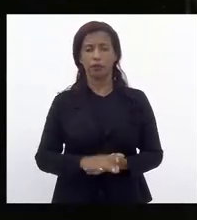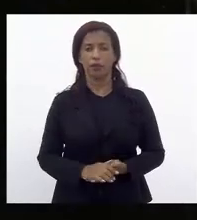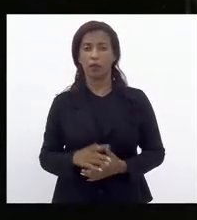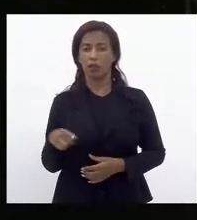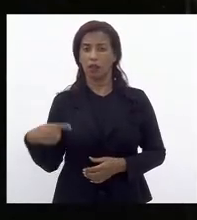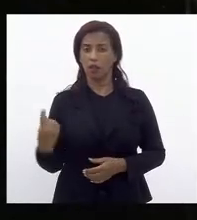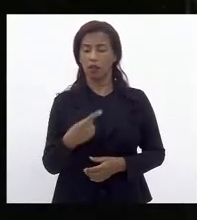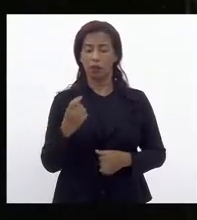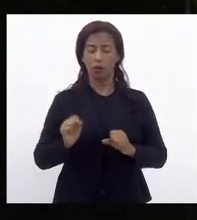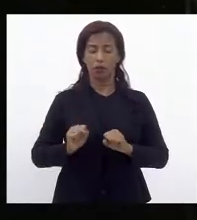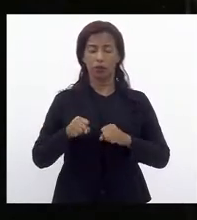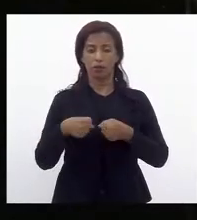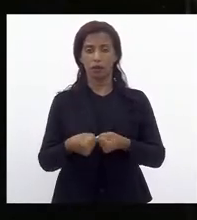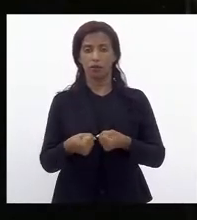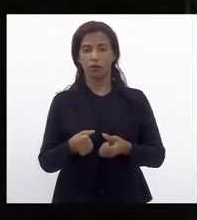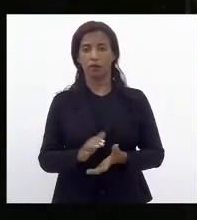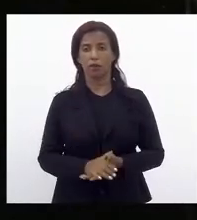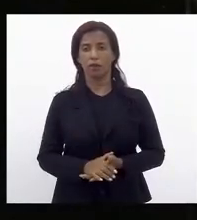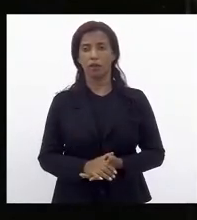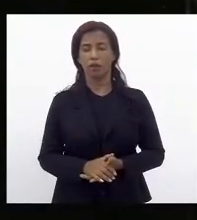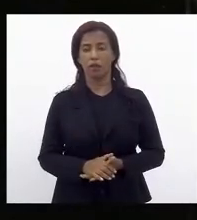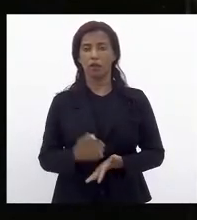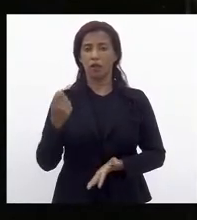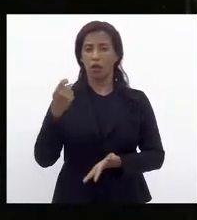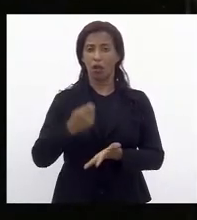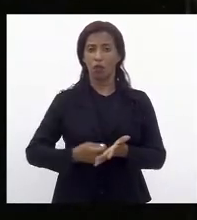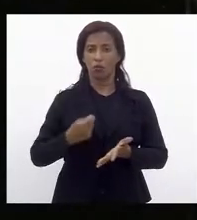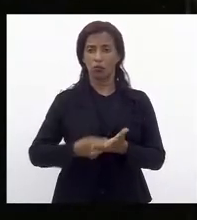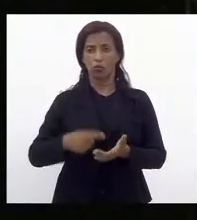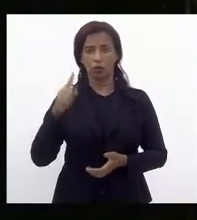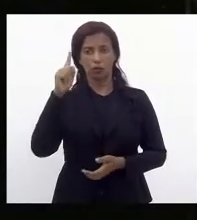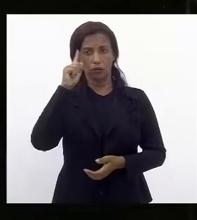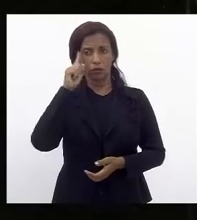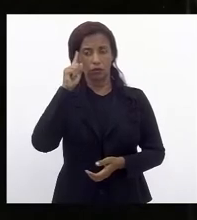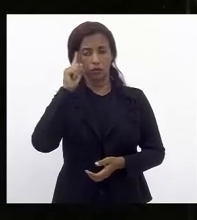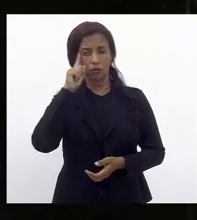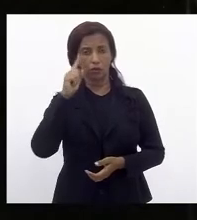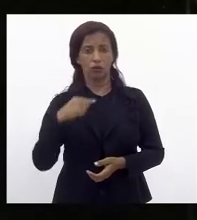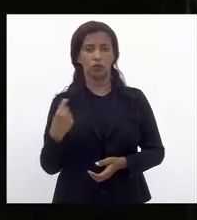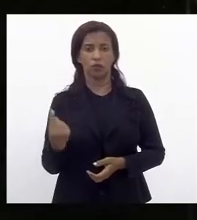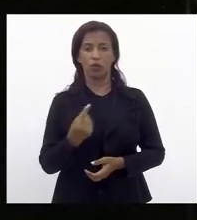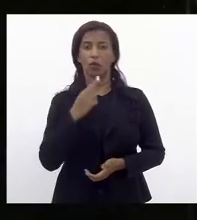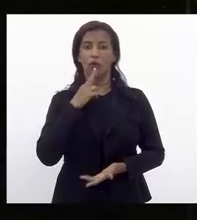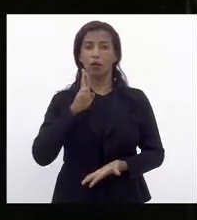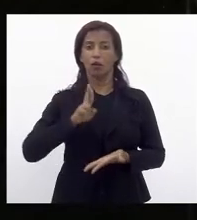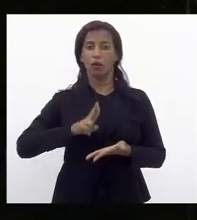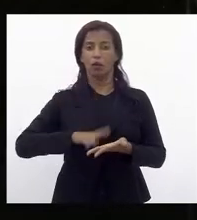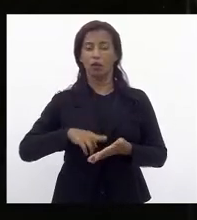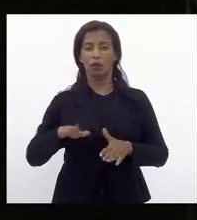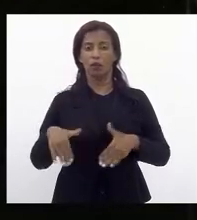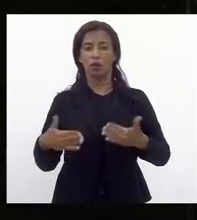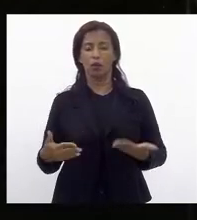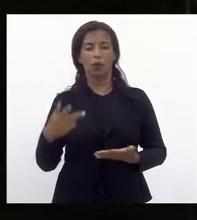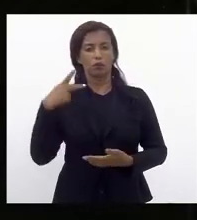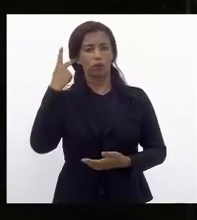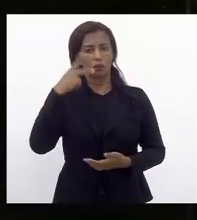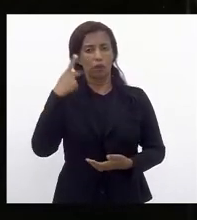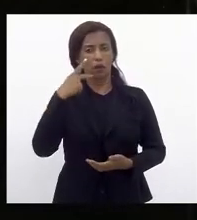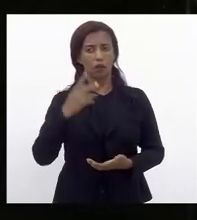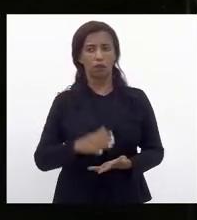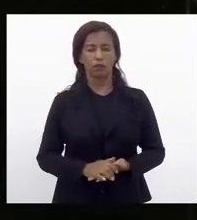nós fortalece essa nossa luta diária do nosso reconhecimento enquanto